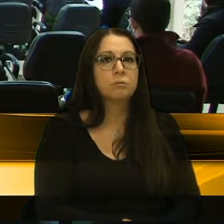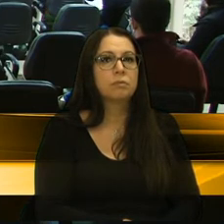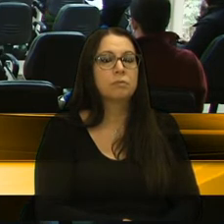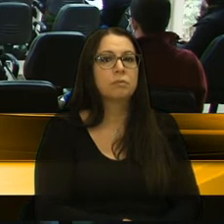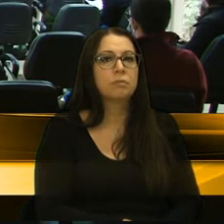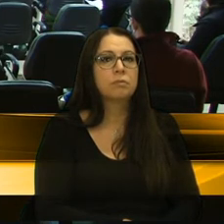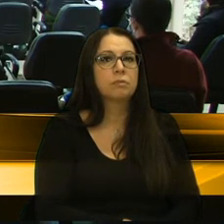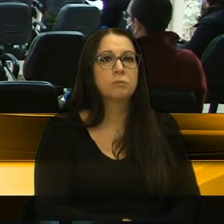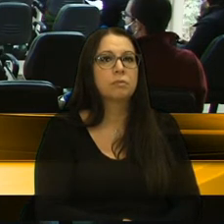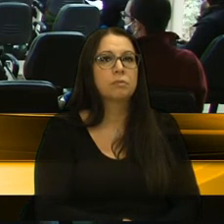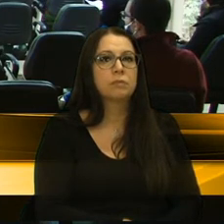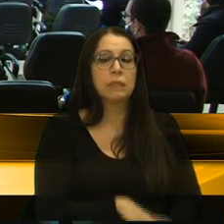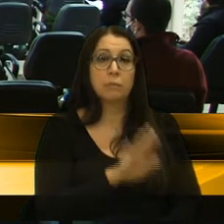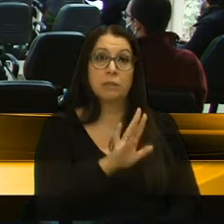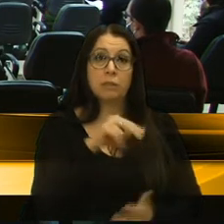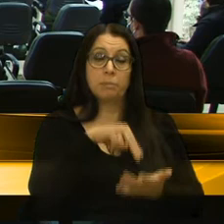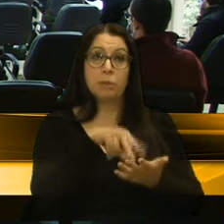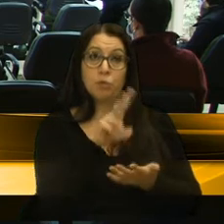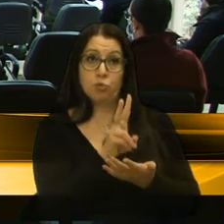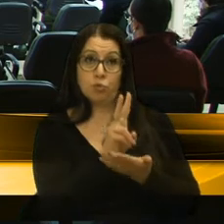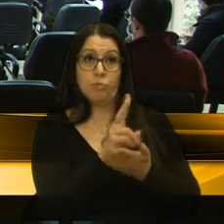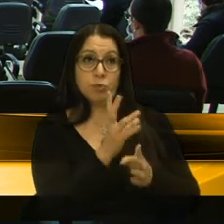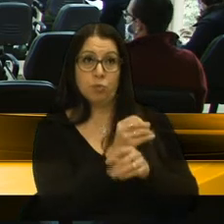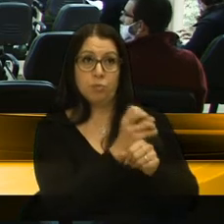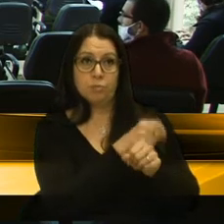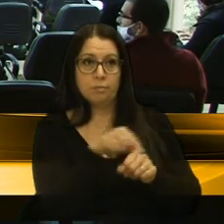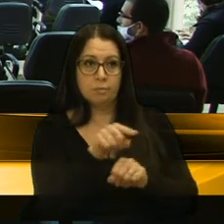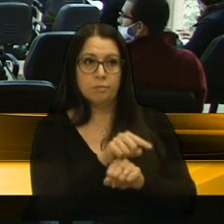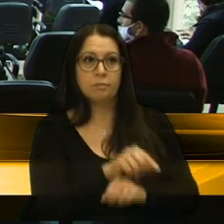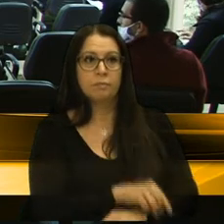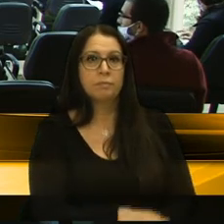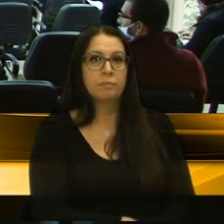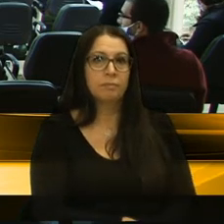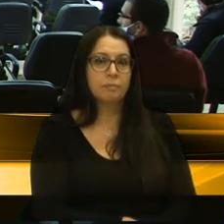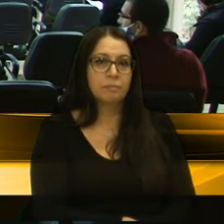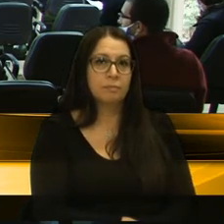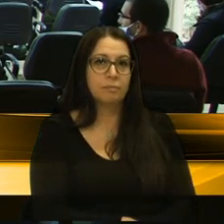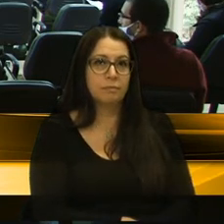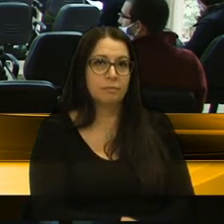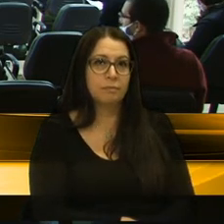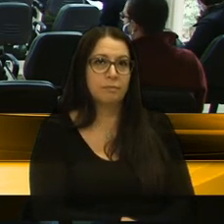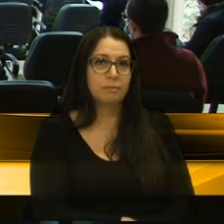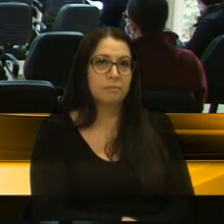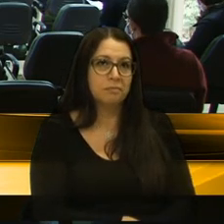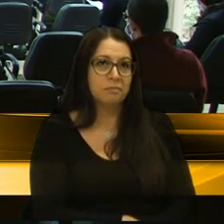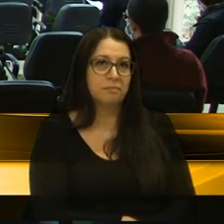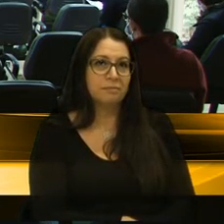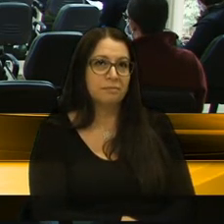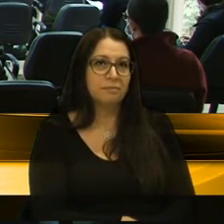Peço que quem está de pé continue para nós podermos fazer a citação.